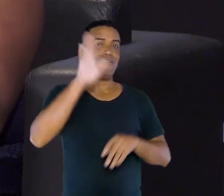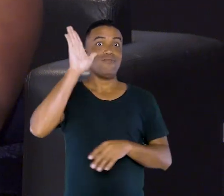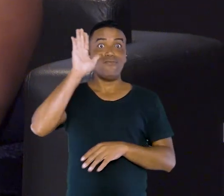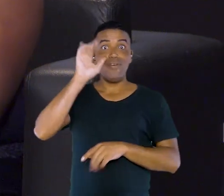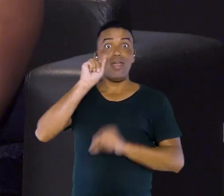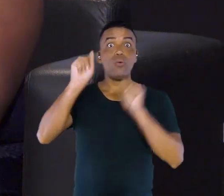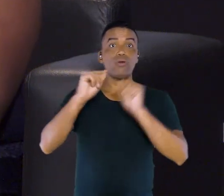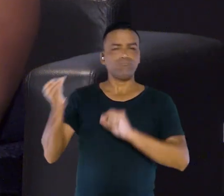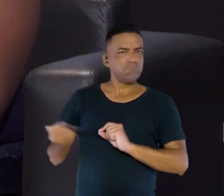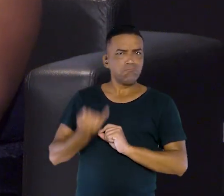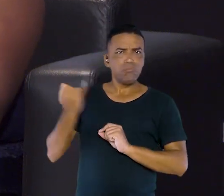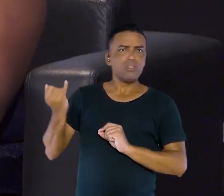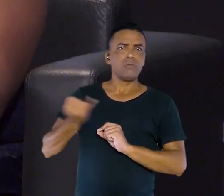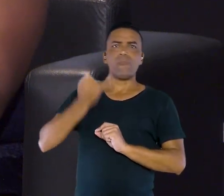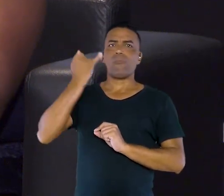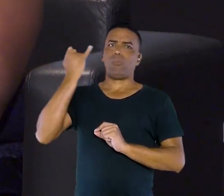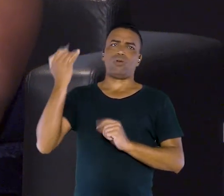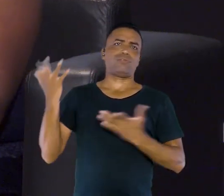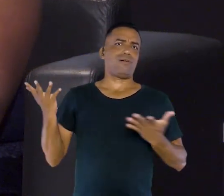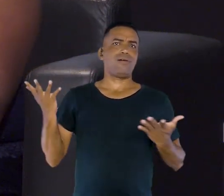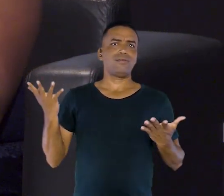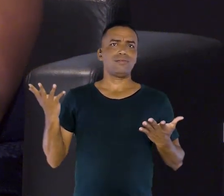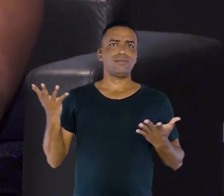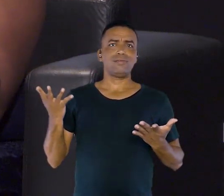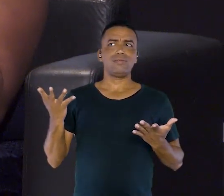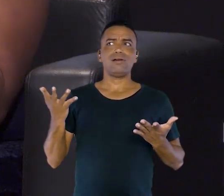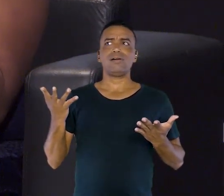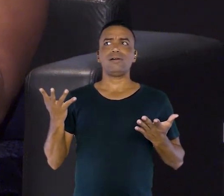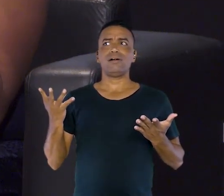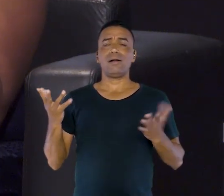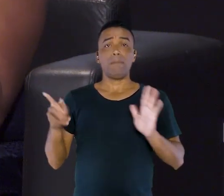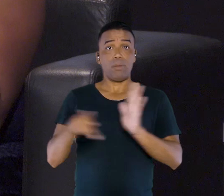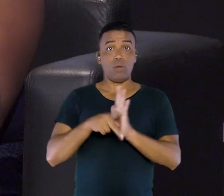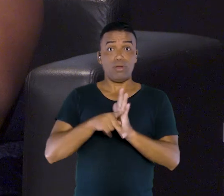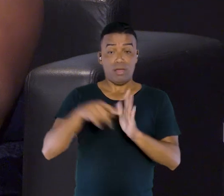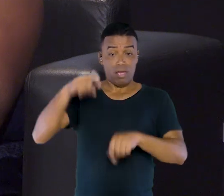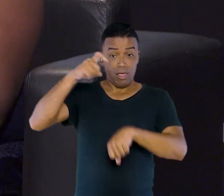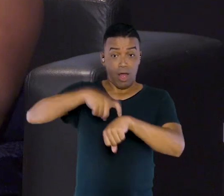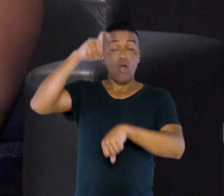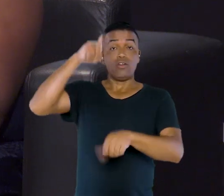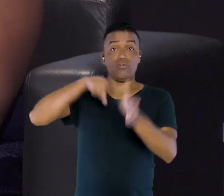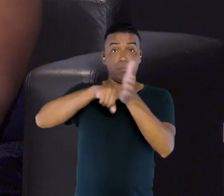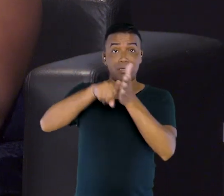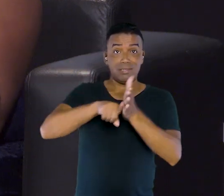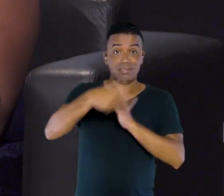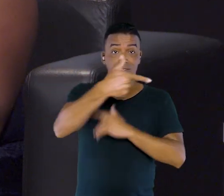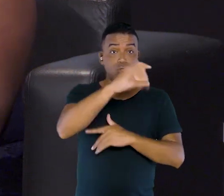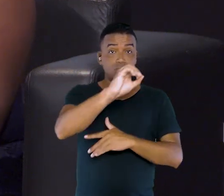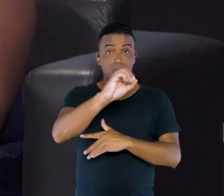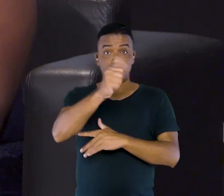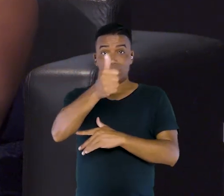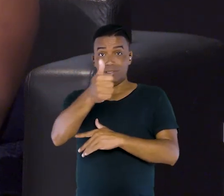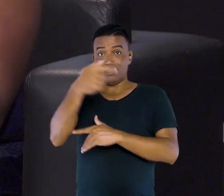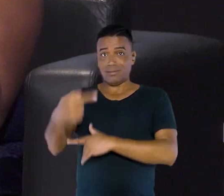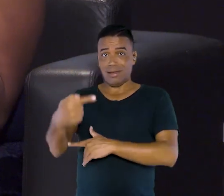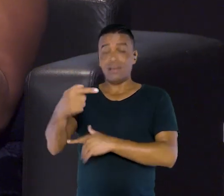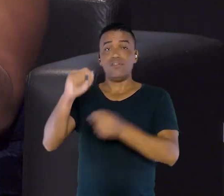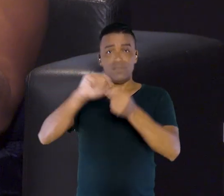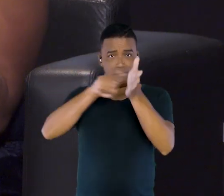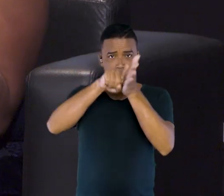vê essa importância de que, quando eu fiz a pesquisa em